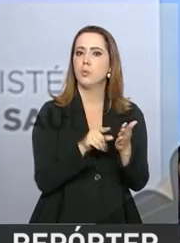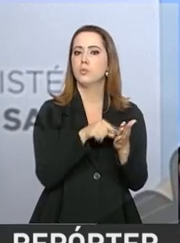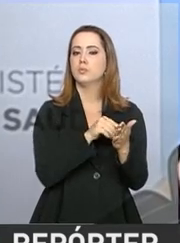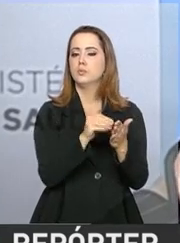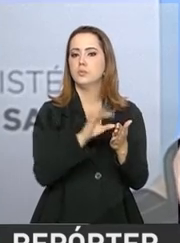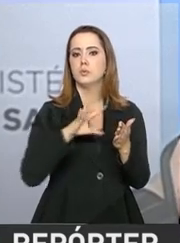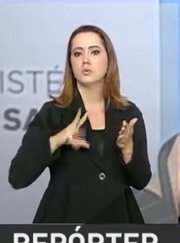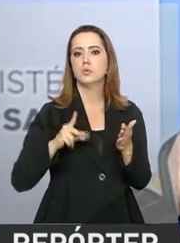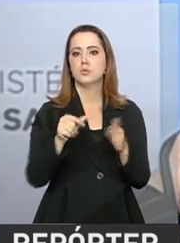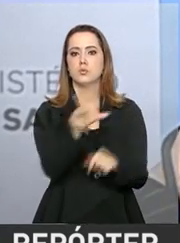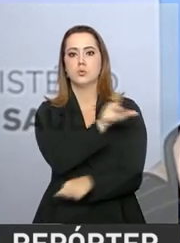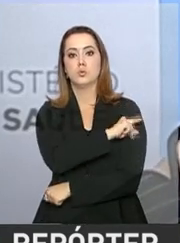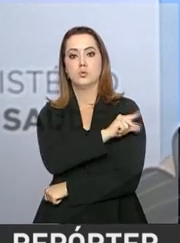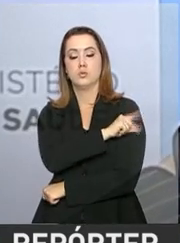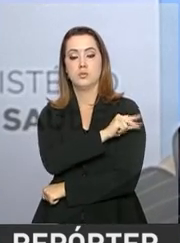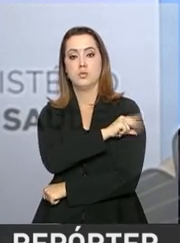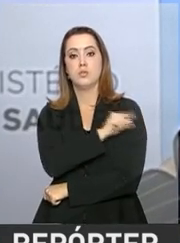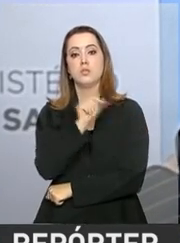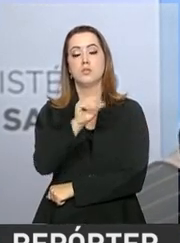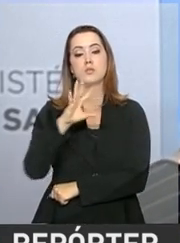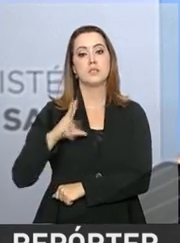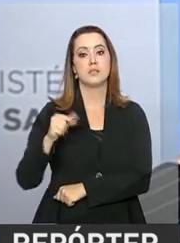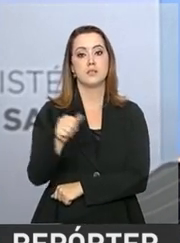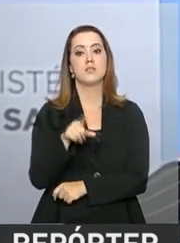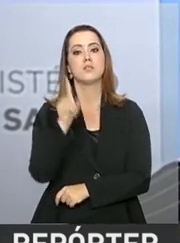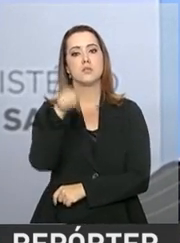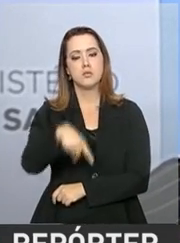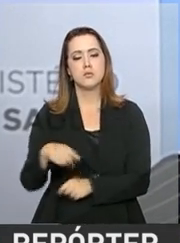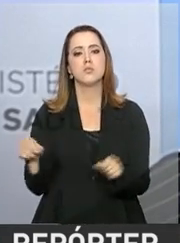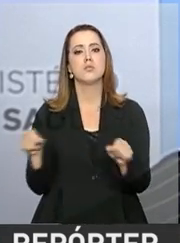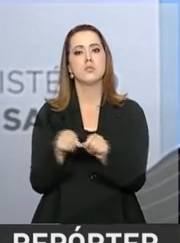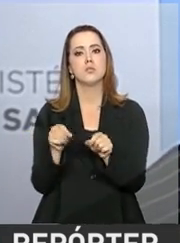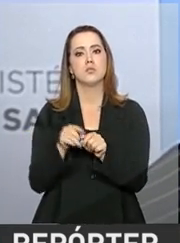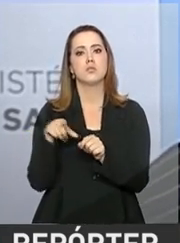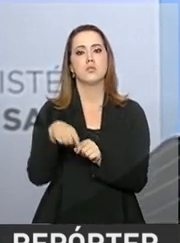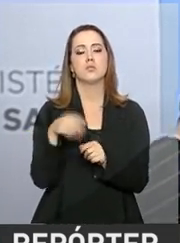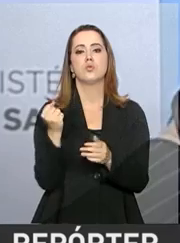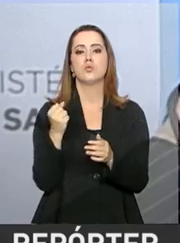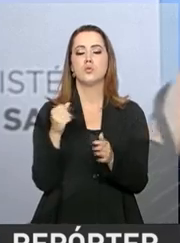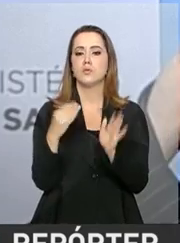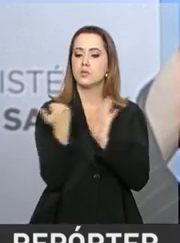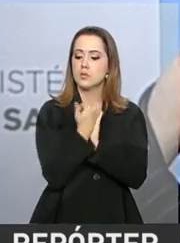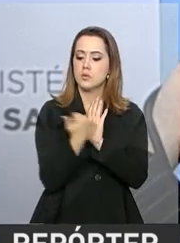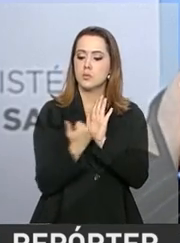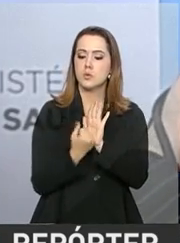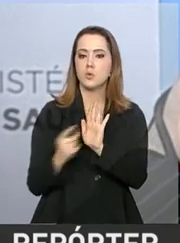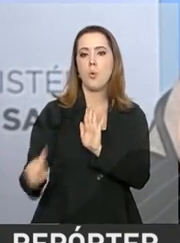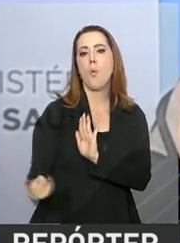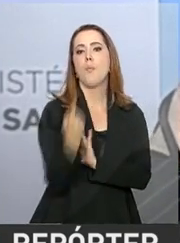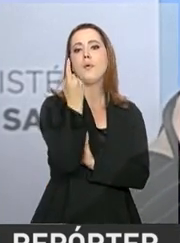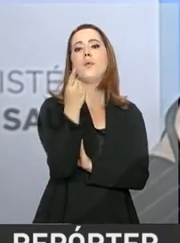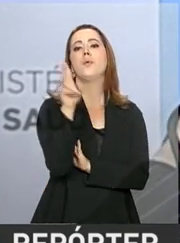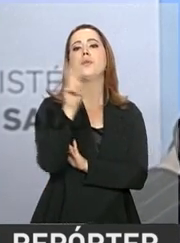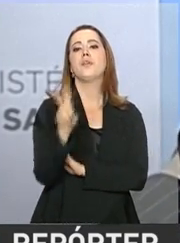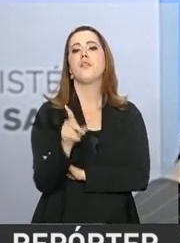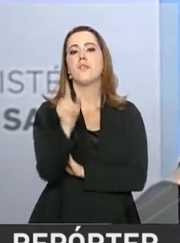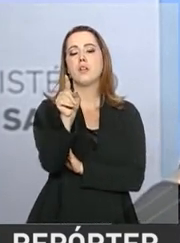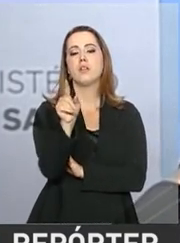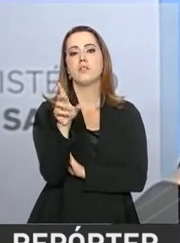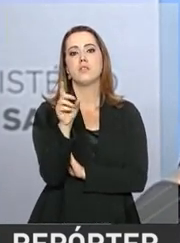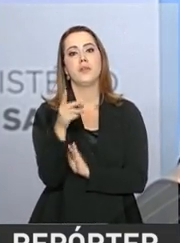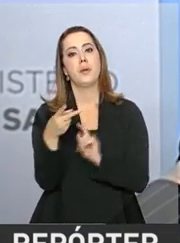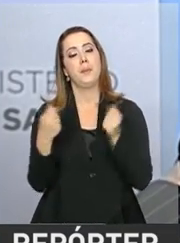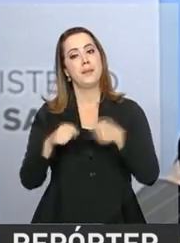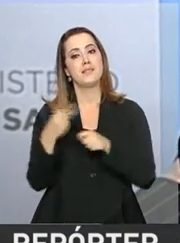é, de alguma maneira, uma forma de consolidar o programa, porque se toma uma única dose de uma vacina,